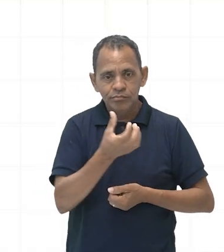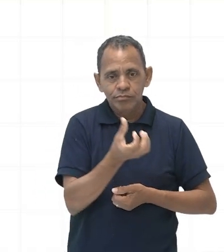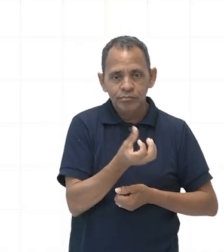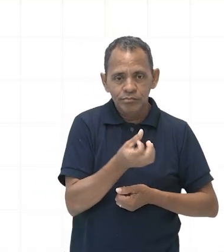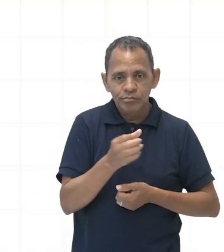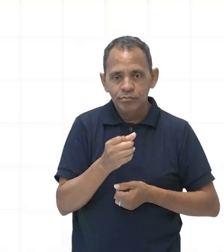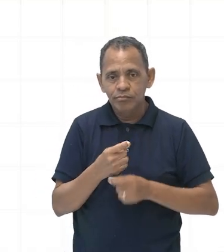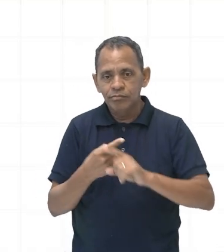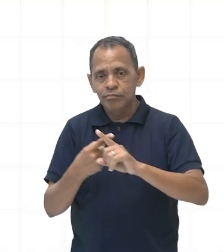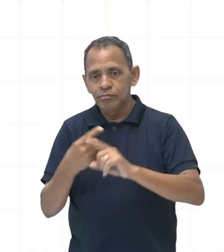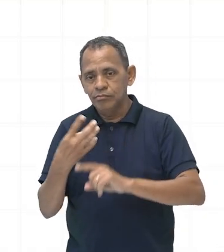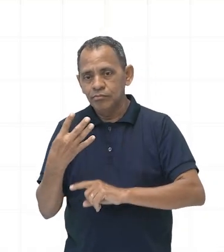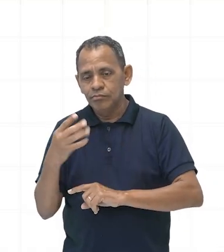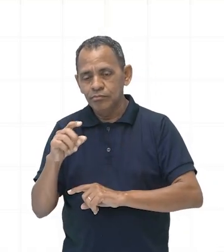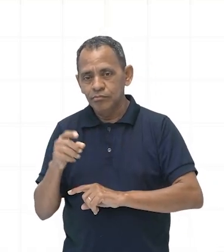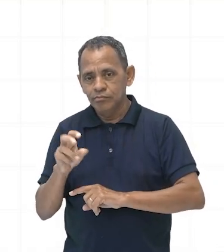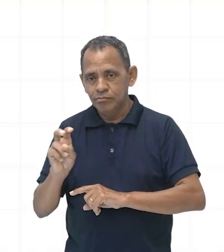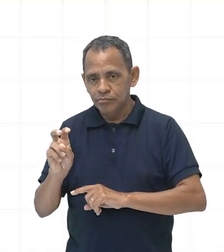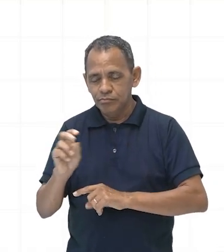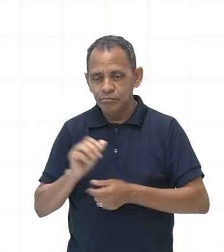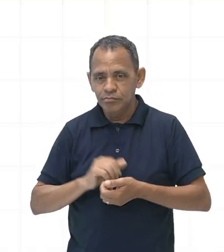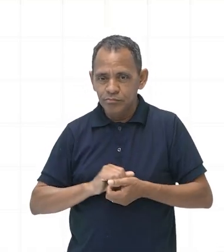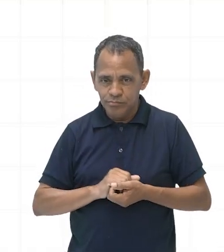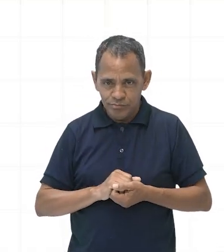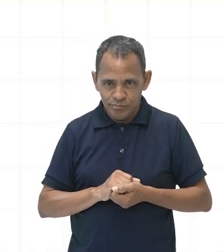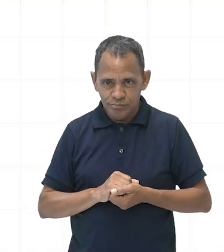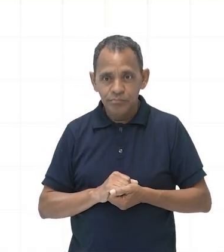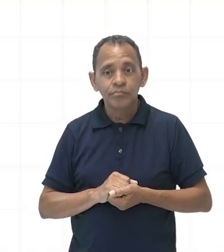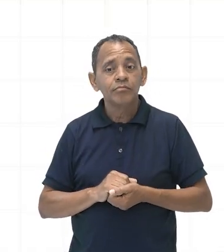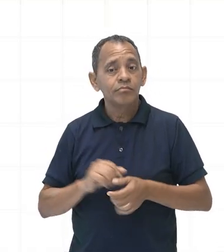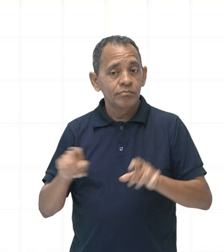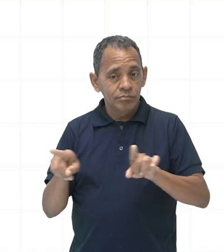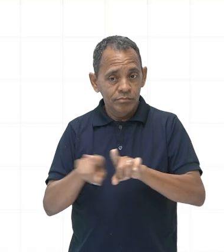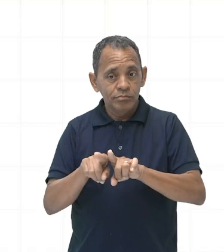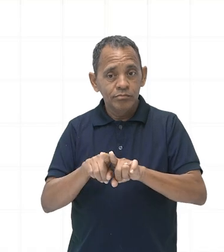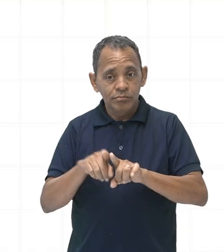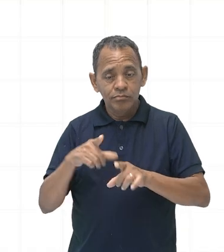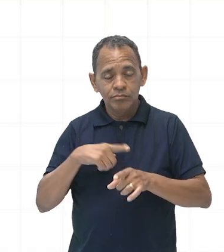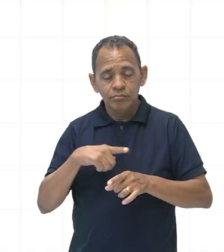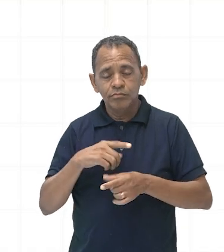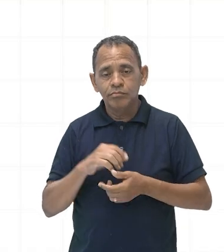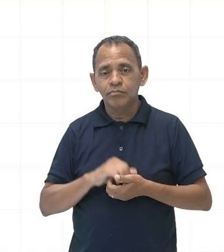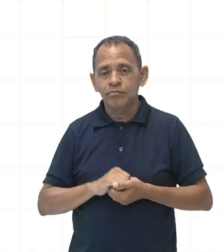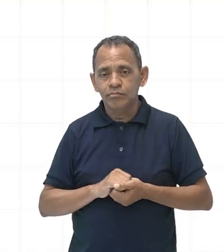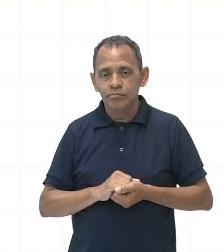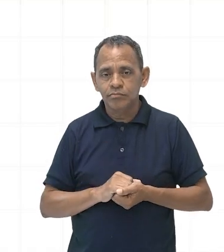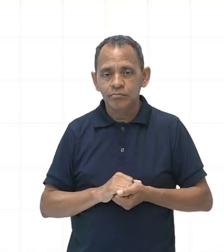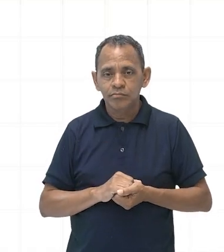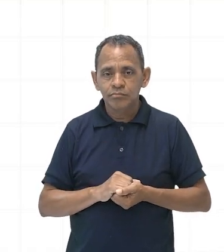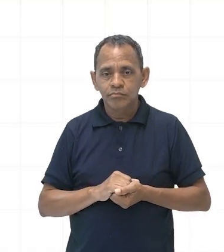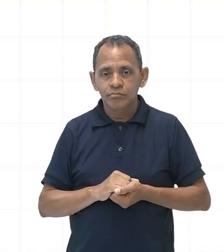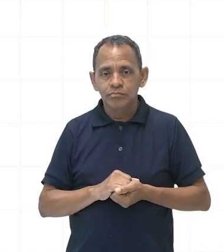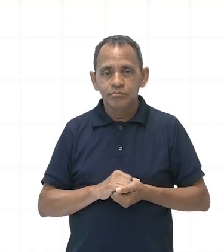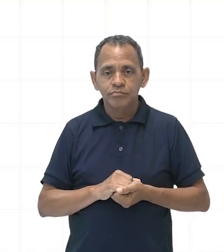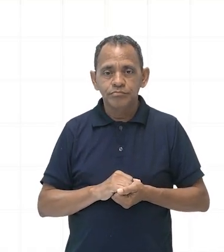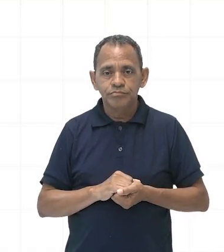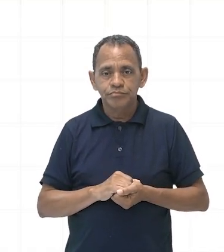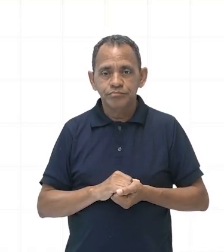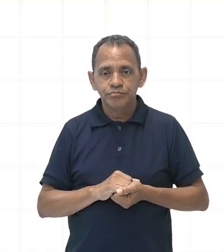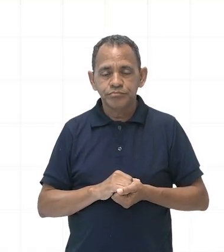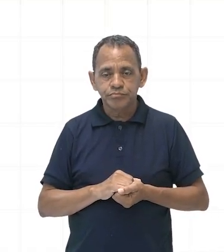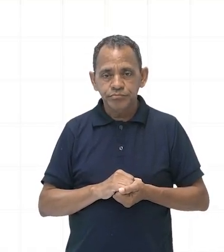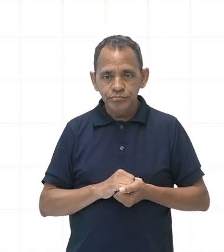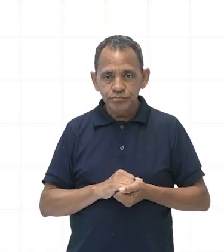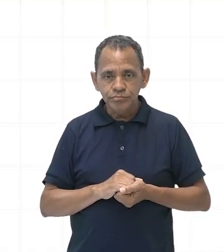vezes 4,5, né? A gente também faz essa multiplicação. E essas duas multiplicações, elas